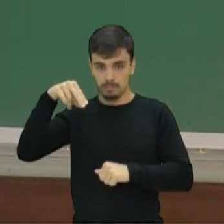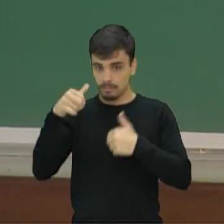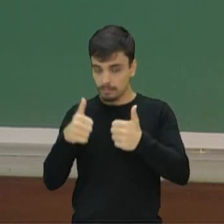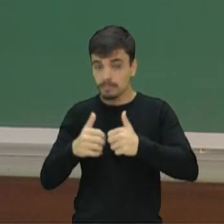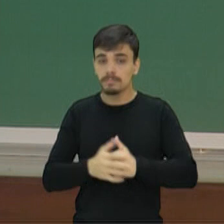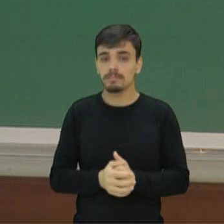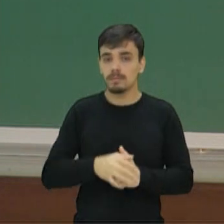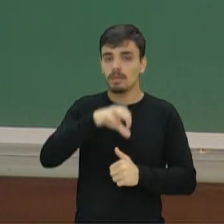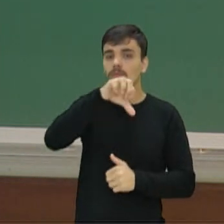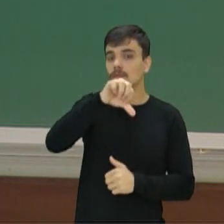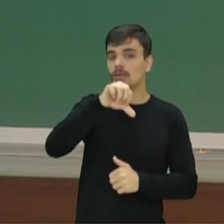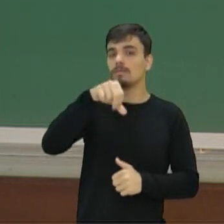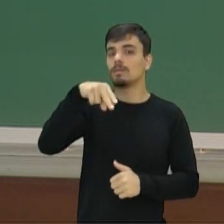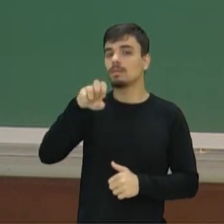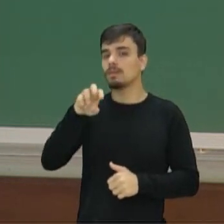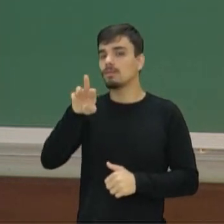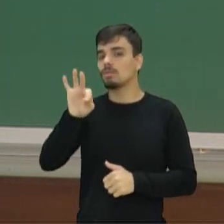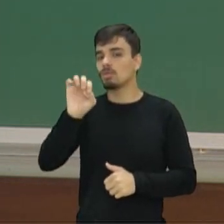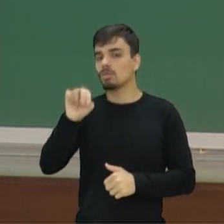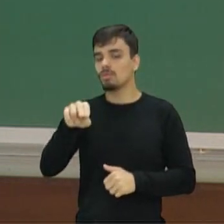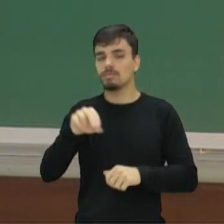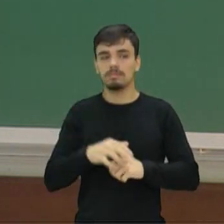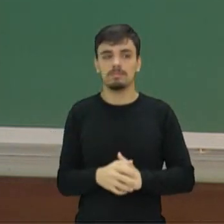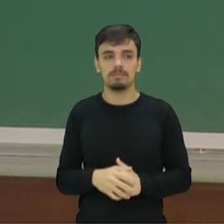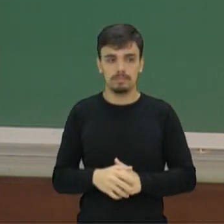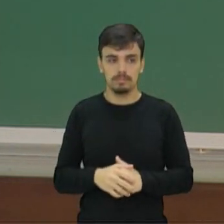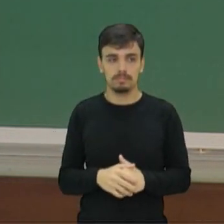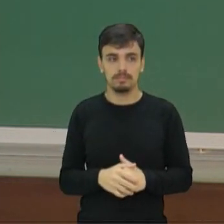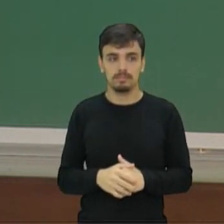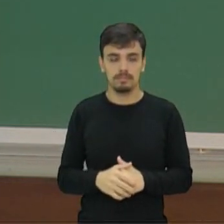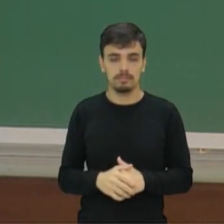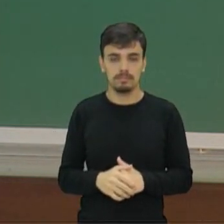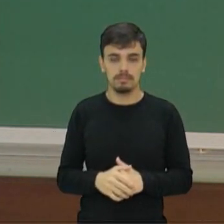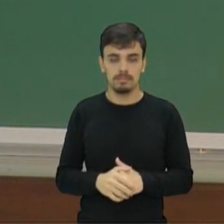tá? 9 newtons. Pessoal, agora